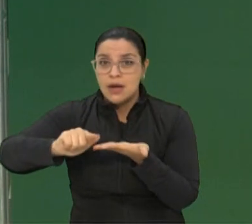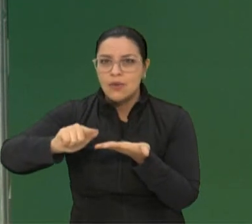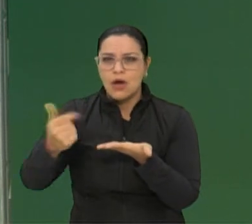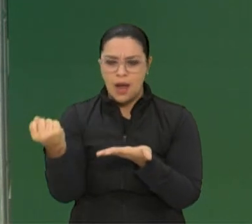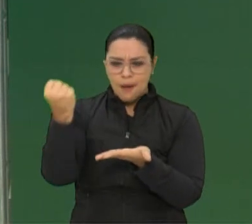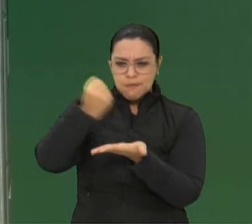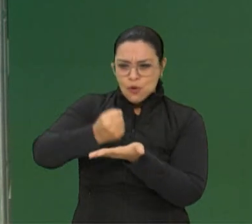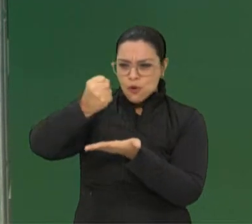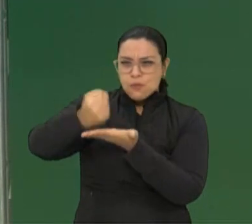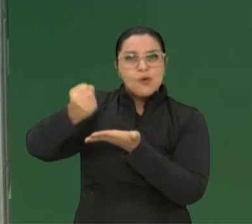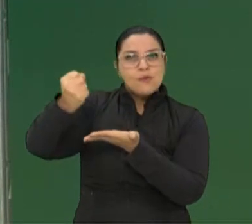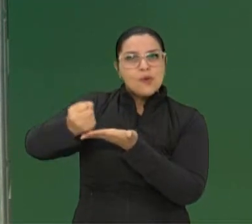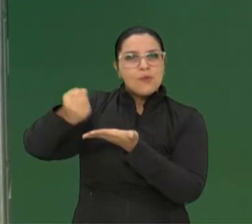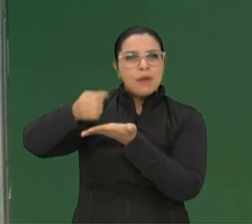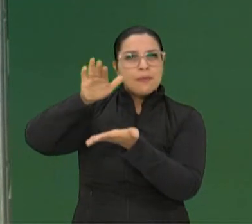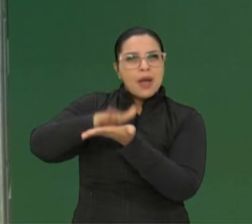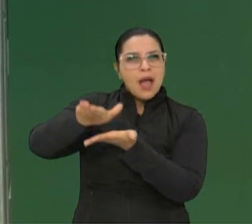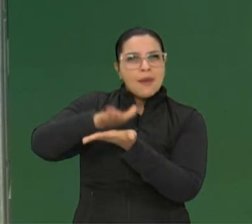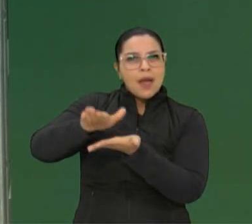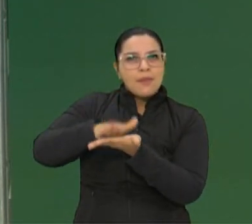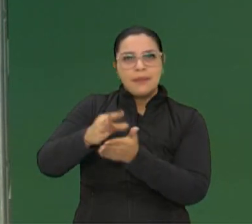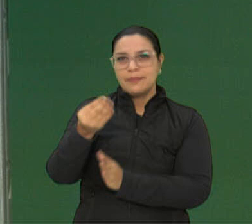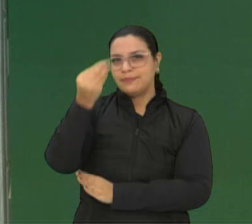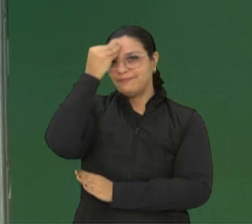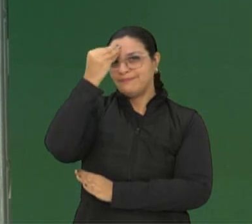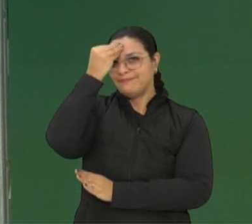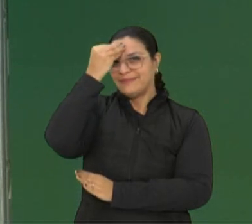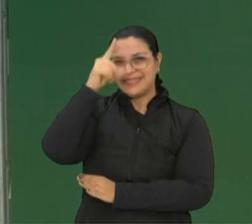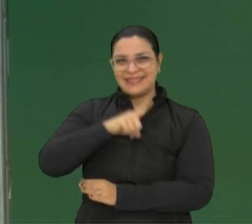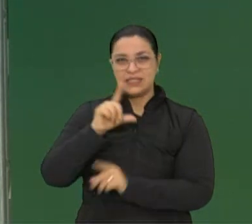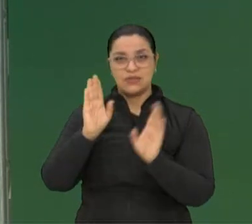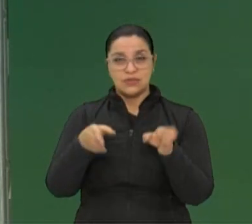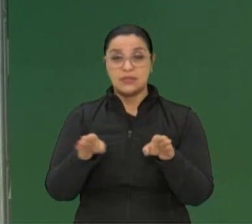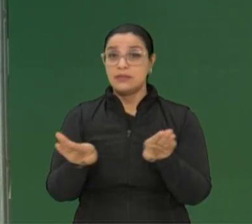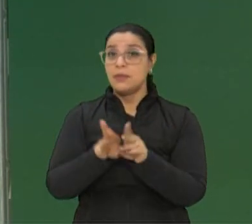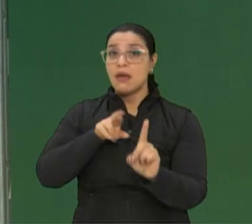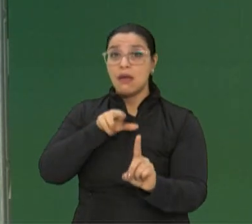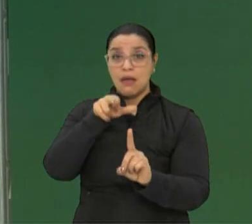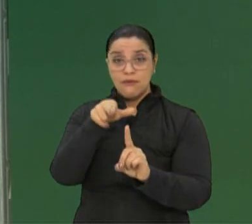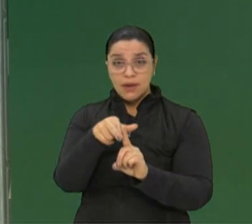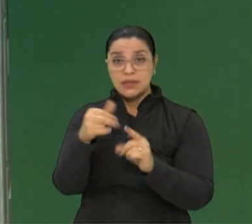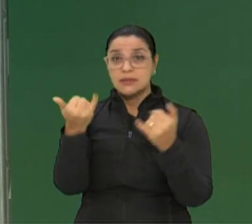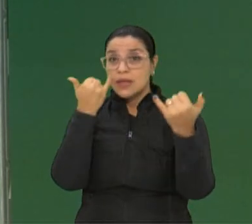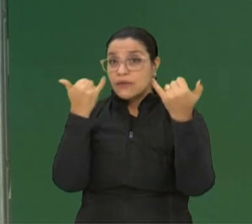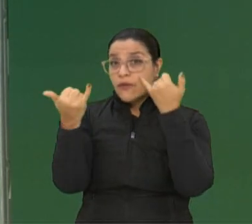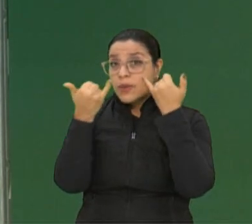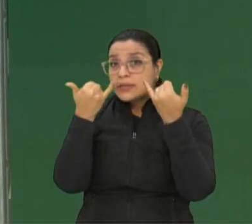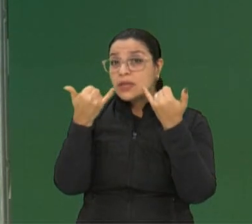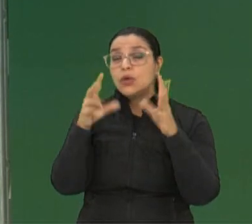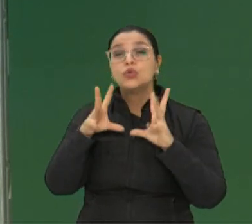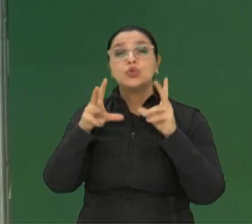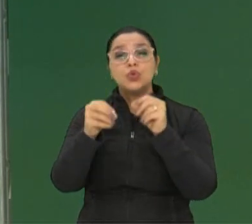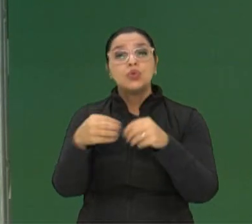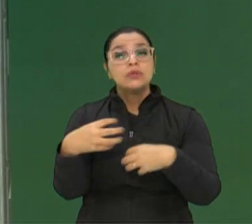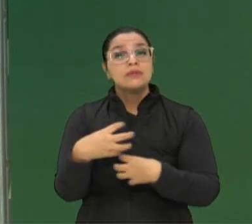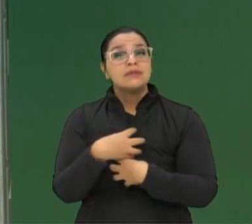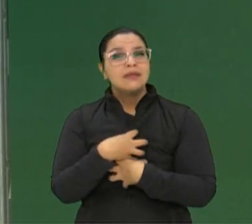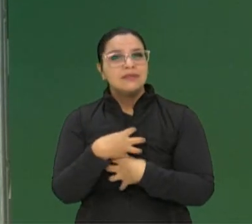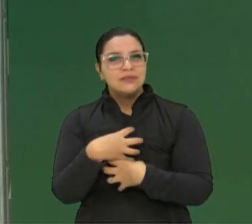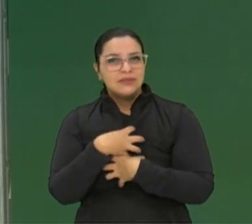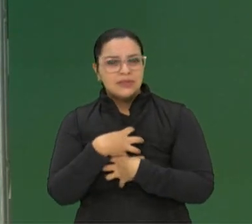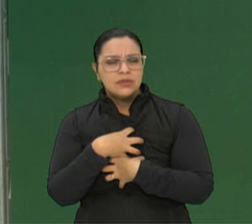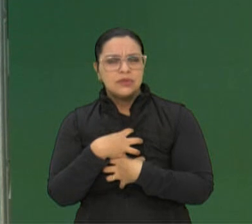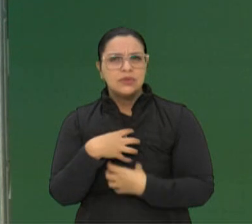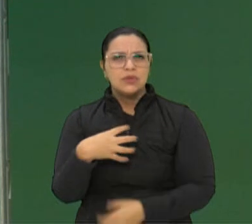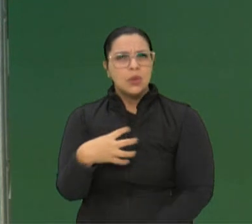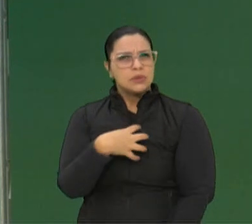em branco, ela vai ser imprimida ali, né, vai ser impresso ali o conhecimento. Referem-se aos dados fornecidos pelos sentidos, né? Ou seja, tudo